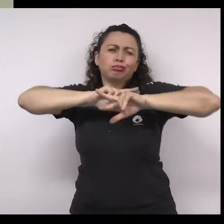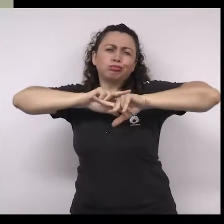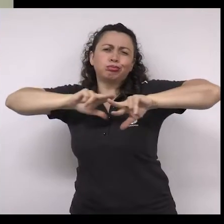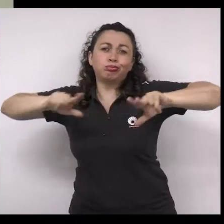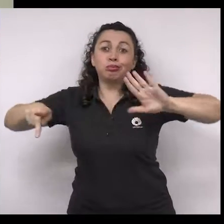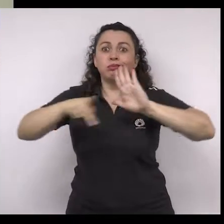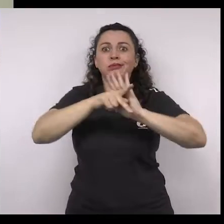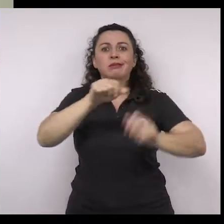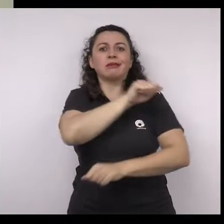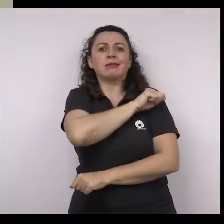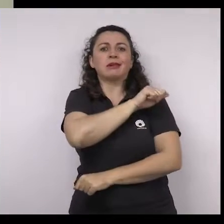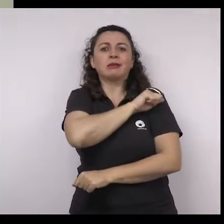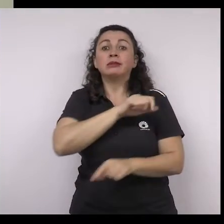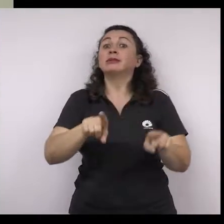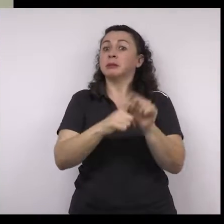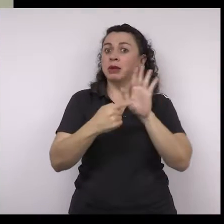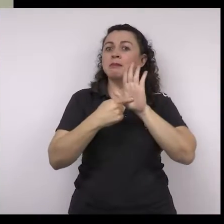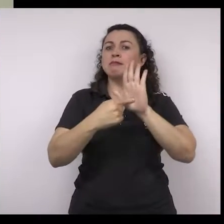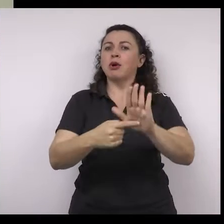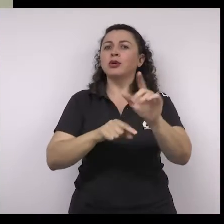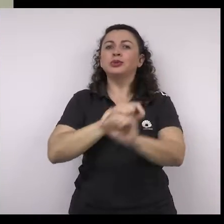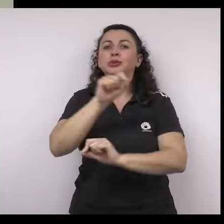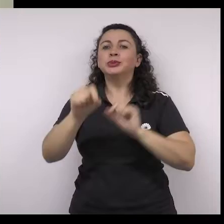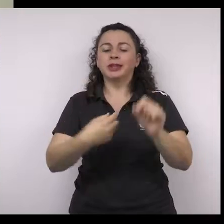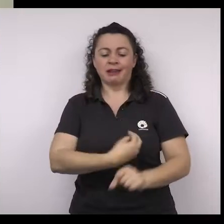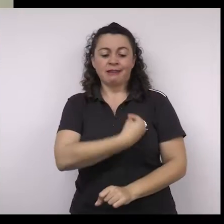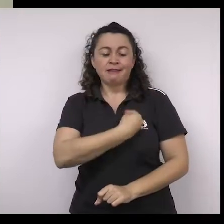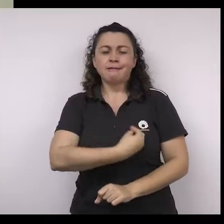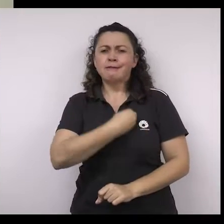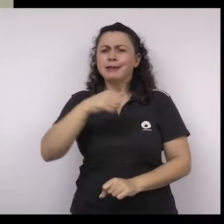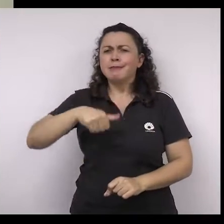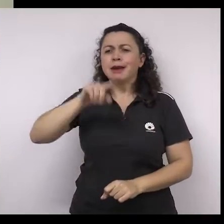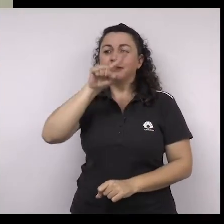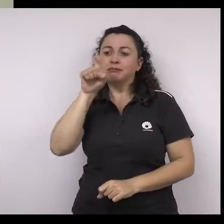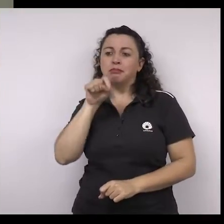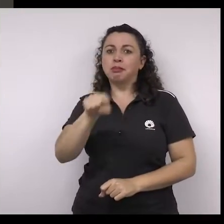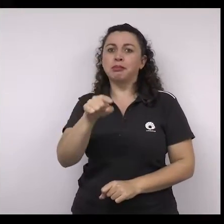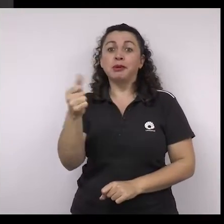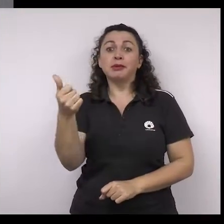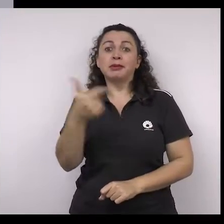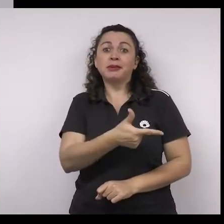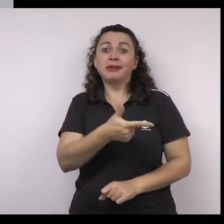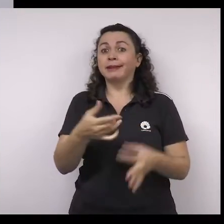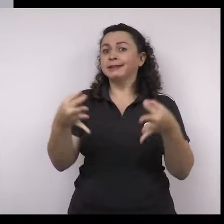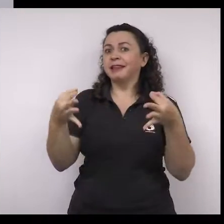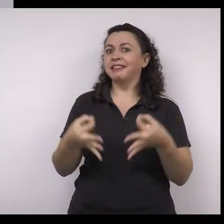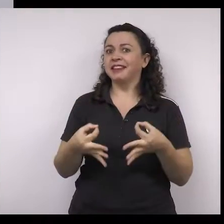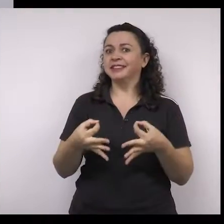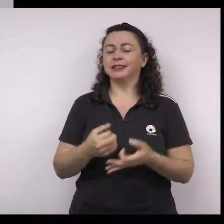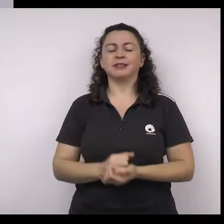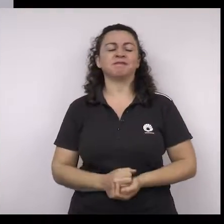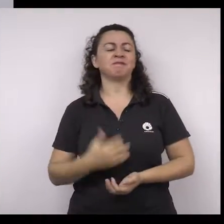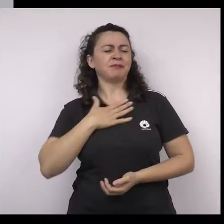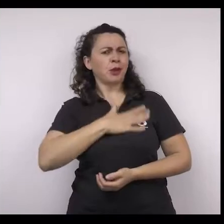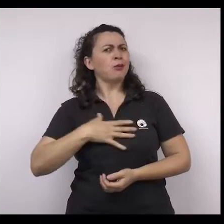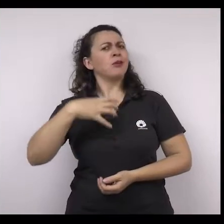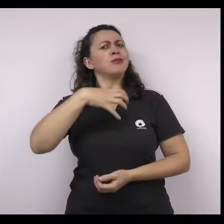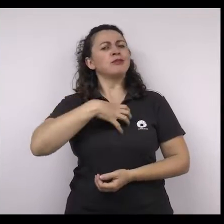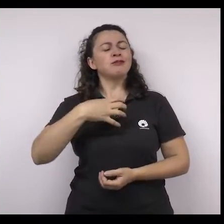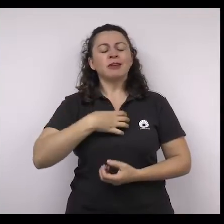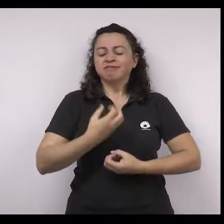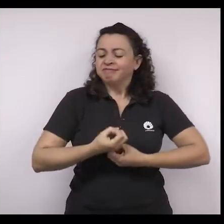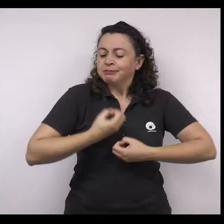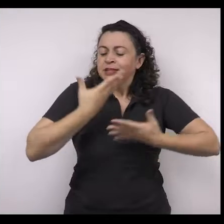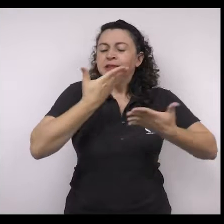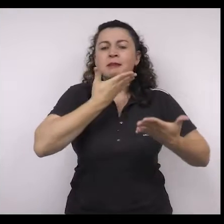e mostram a eles que a vida é feita de mais questionamentos que certezas. Eu gosto, é uma maneira de se expressar melhor, uma maneira